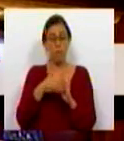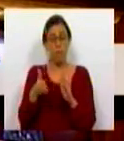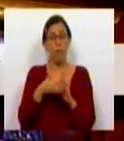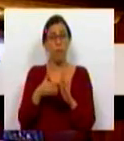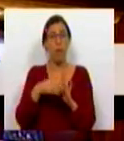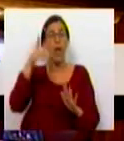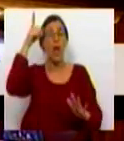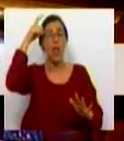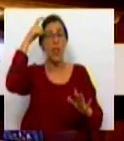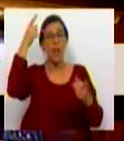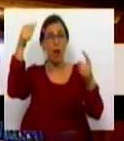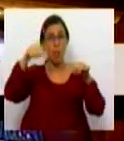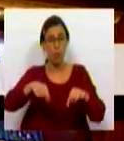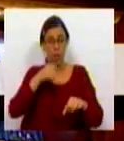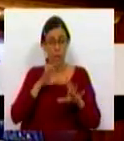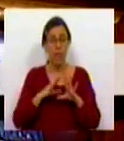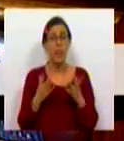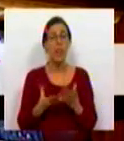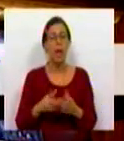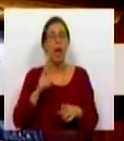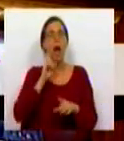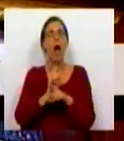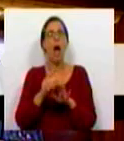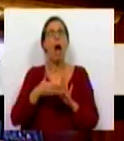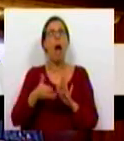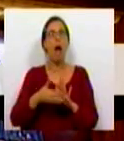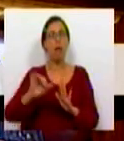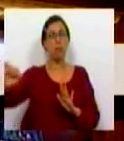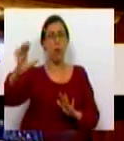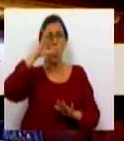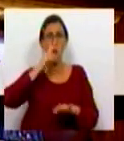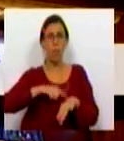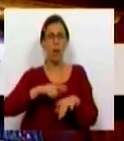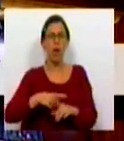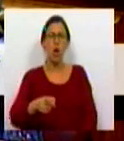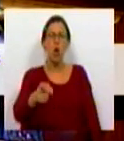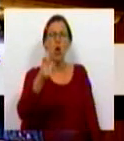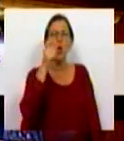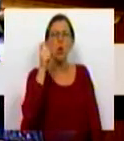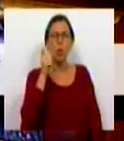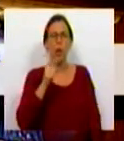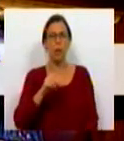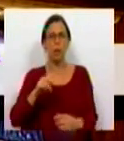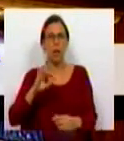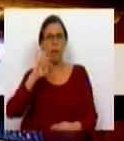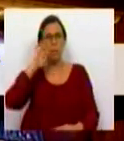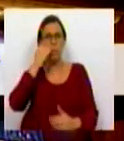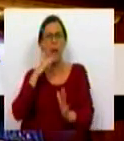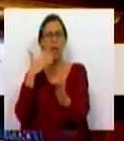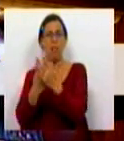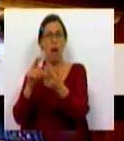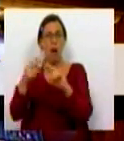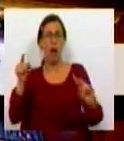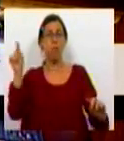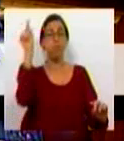que o diabo desceu à terra, foi na vigência do anterior governo, nomeadamente na crueldade a que o poder local foi sujeito.